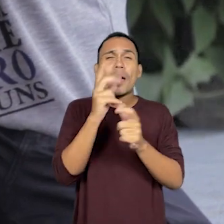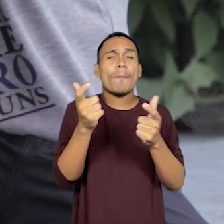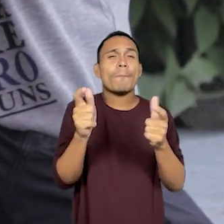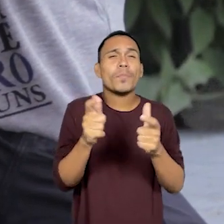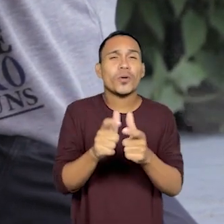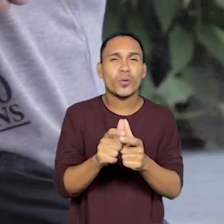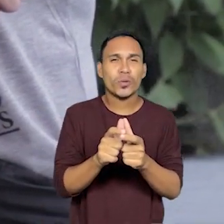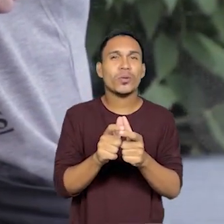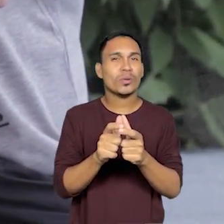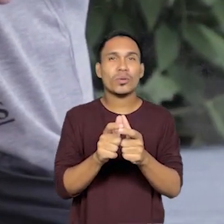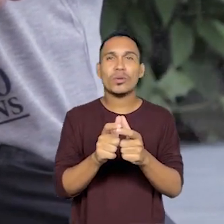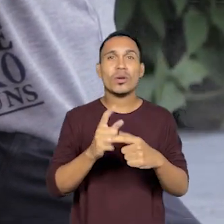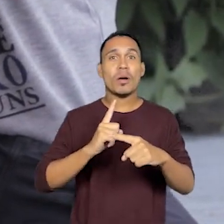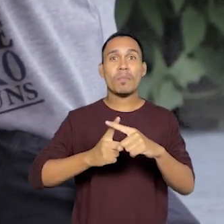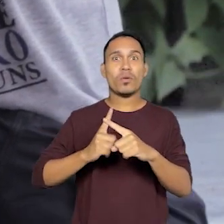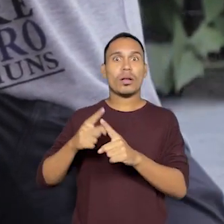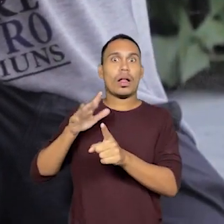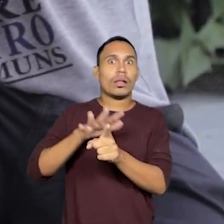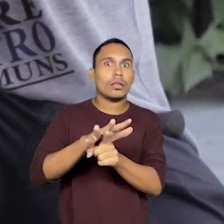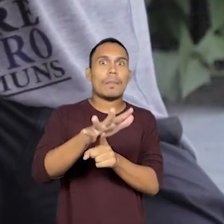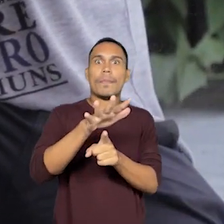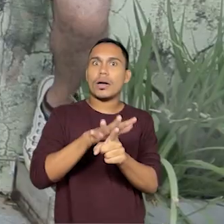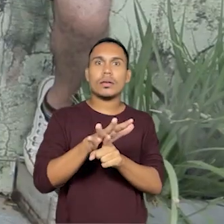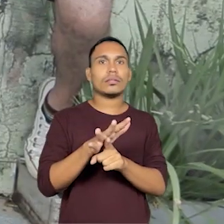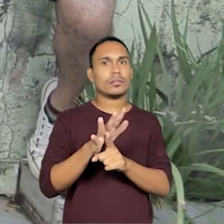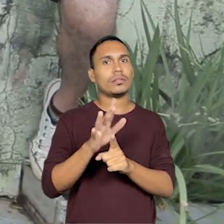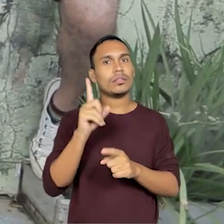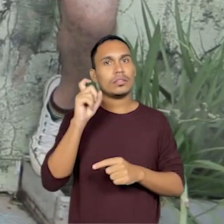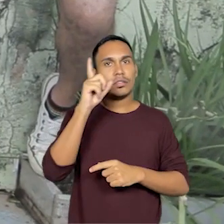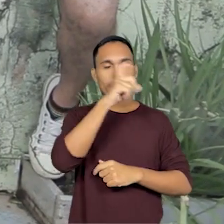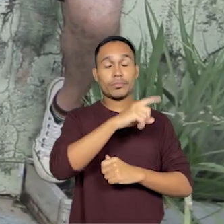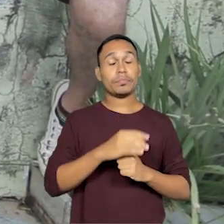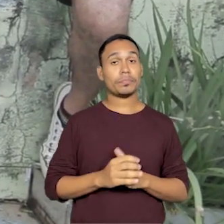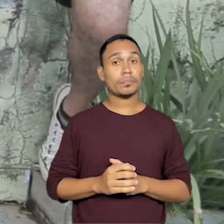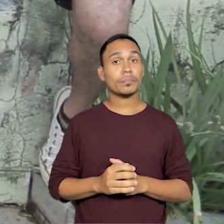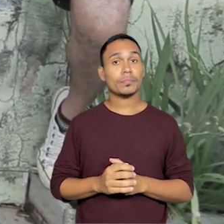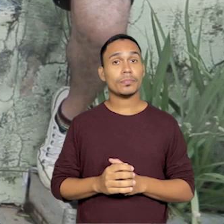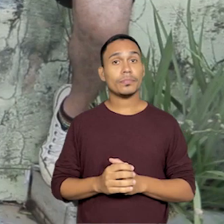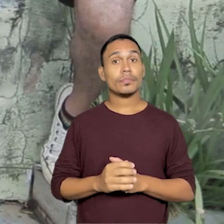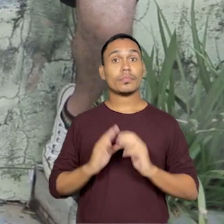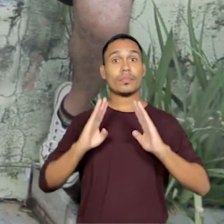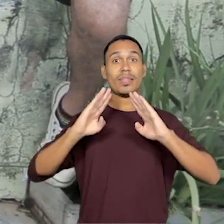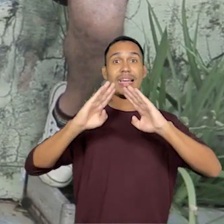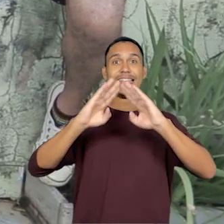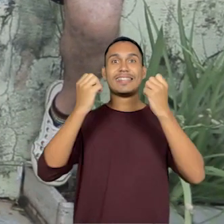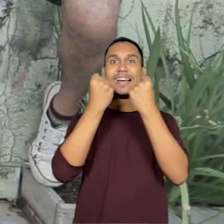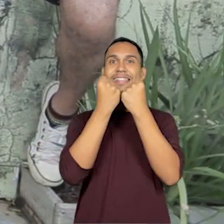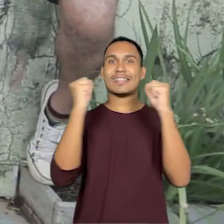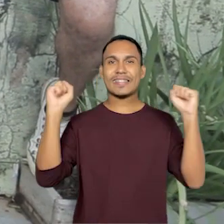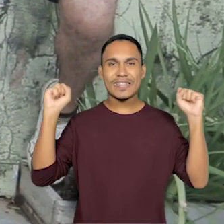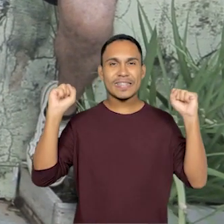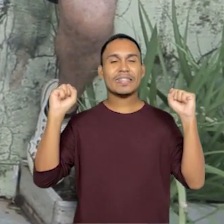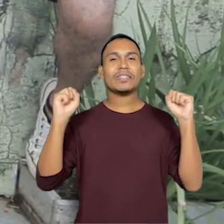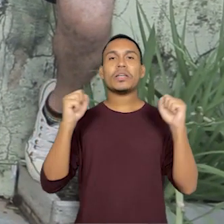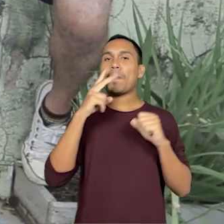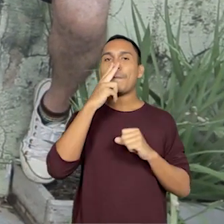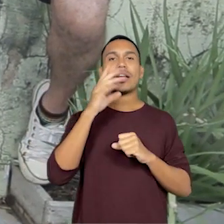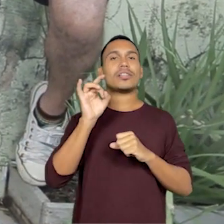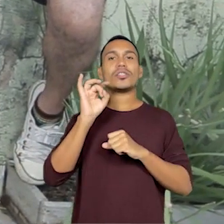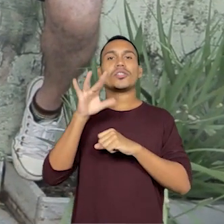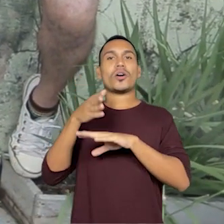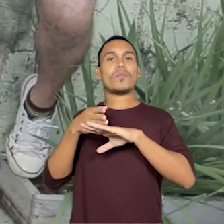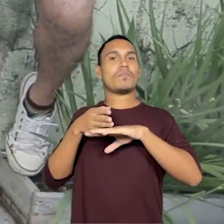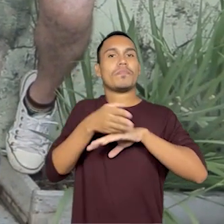Para atender a demanda toda, assim. E, no geral, as grandes casas, elas estão abertas para o produto final. O